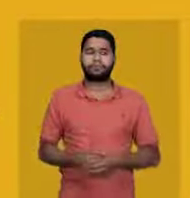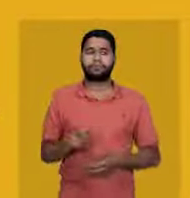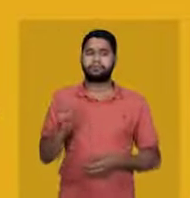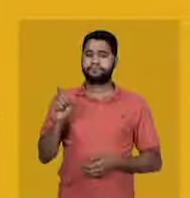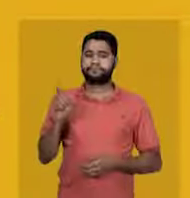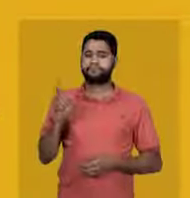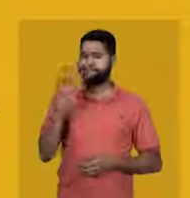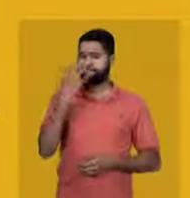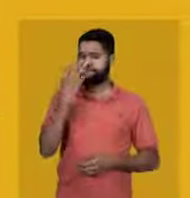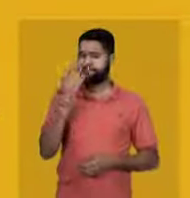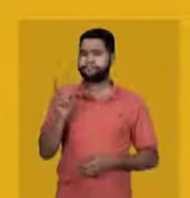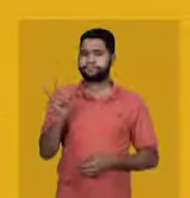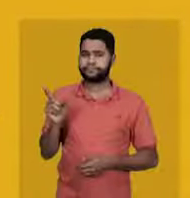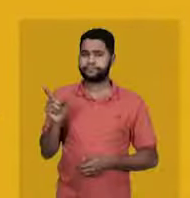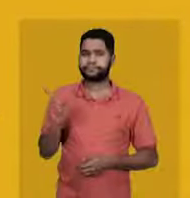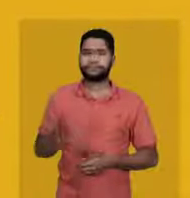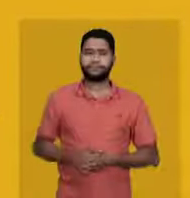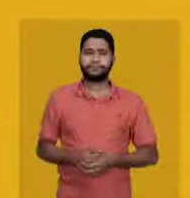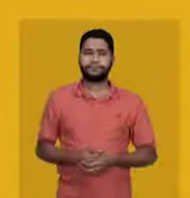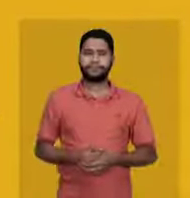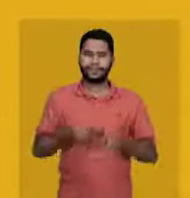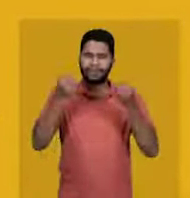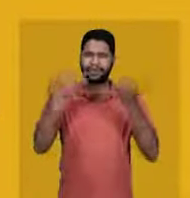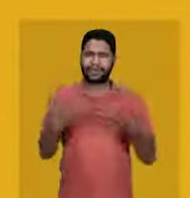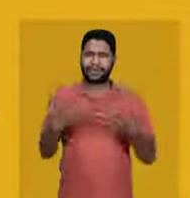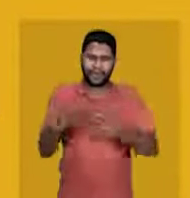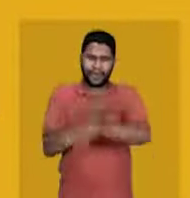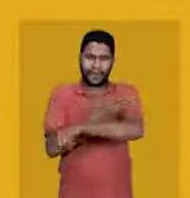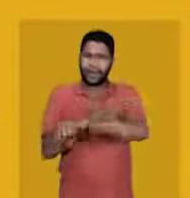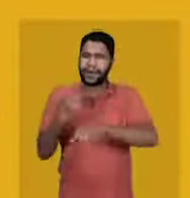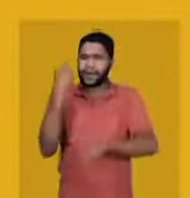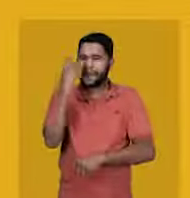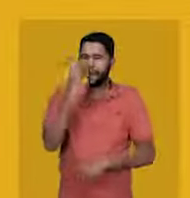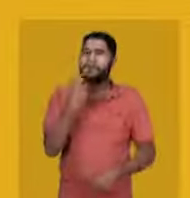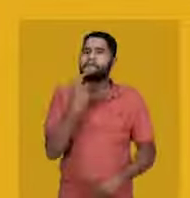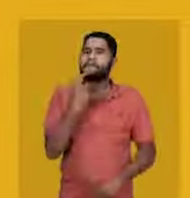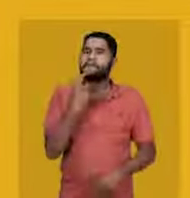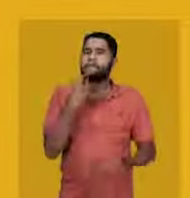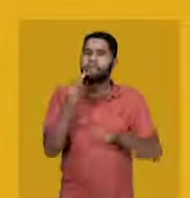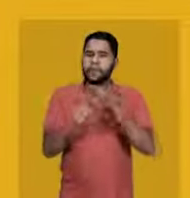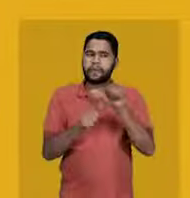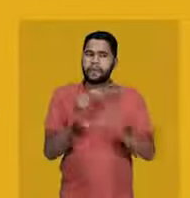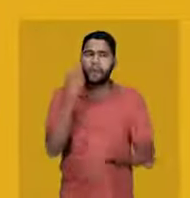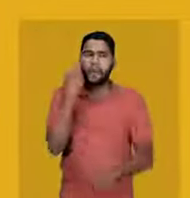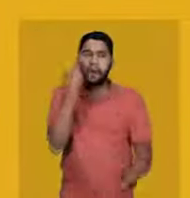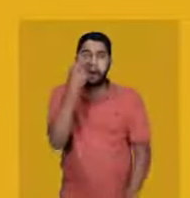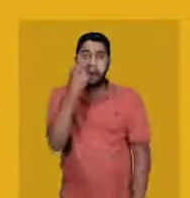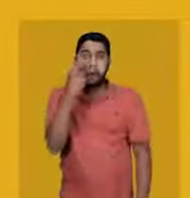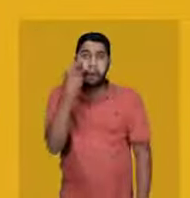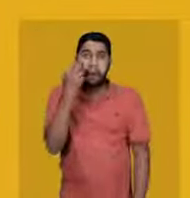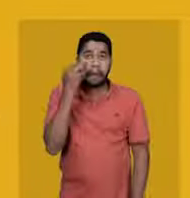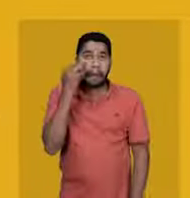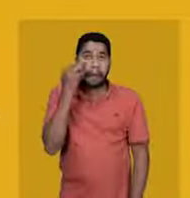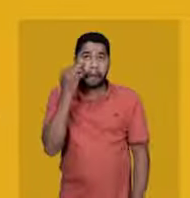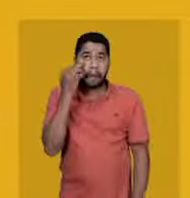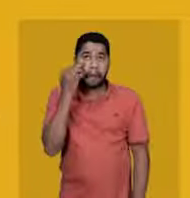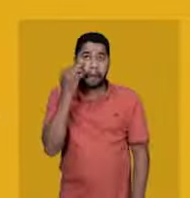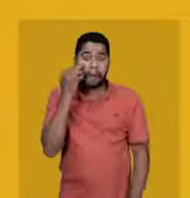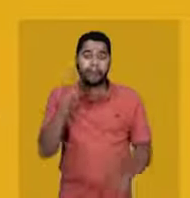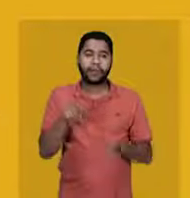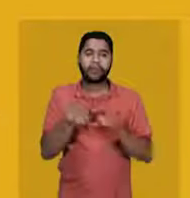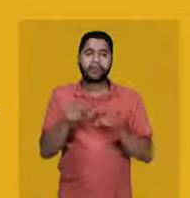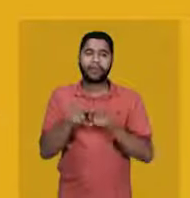Aí a foto, né? Eu não falei com vocês que a conjuntiva ela envolve toda a área dos olhos aqui, inclusive da